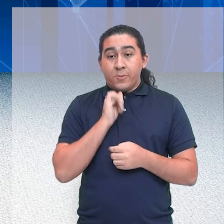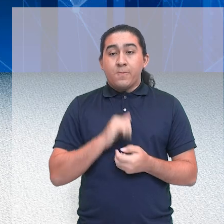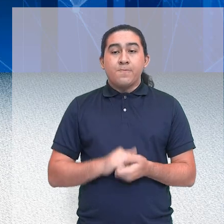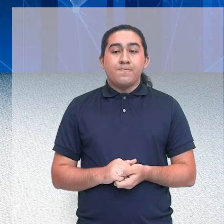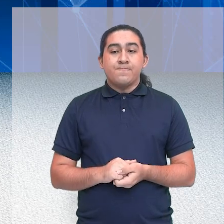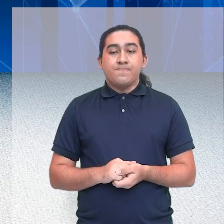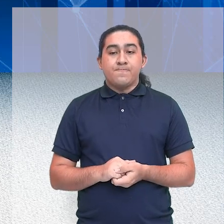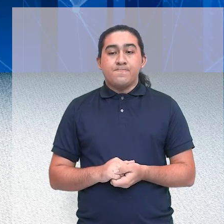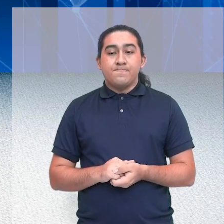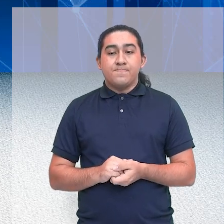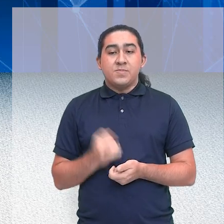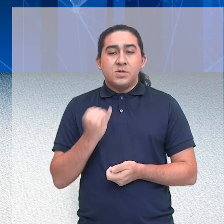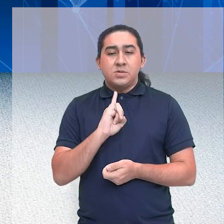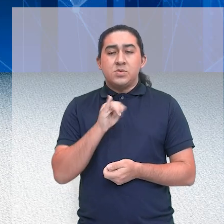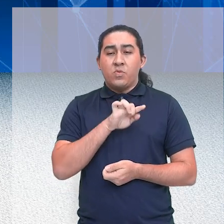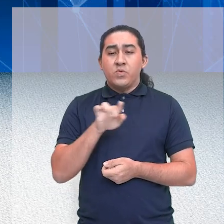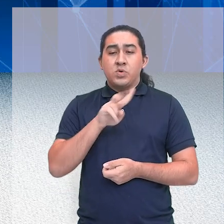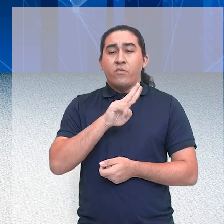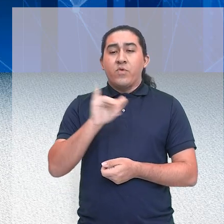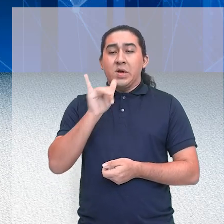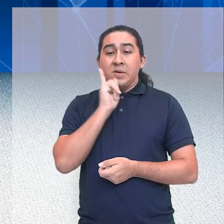quando você vai